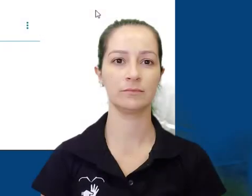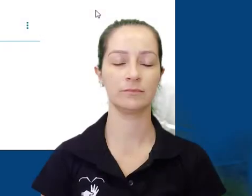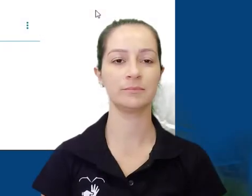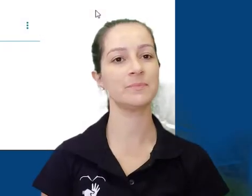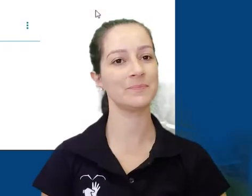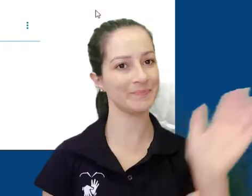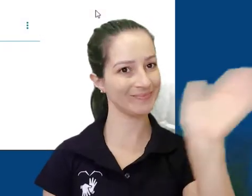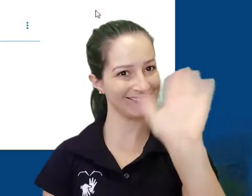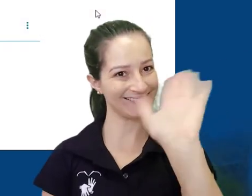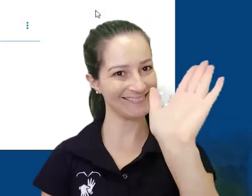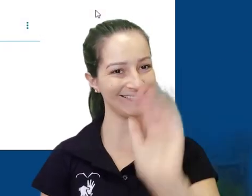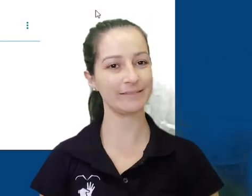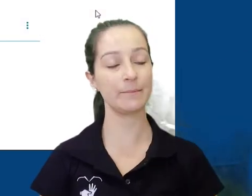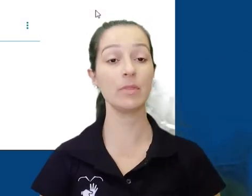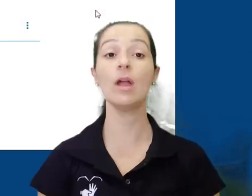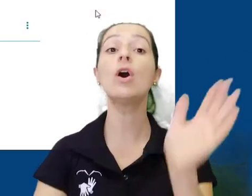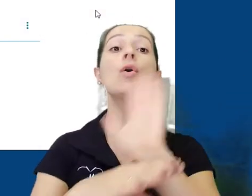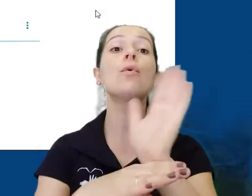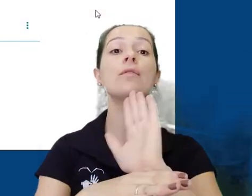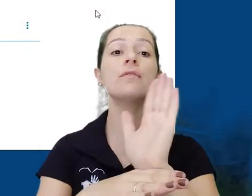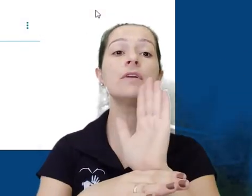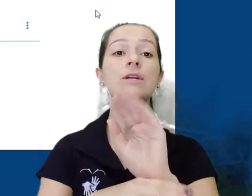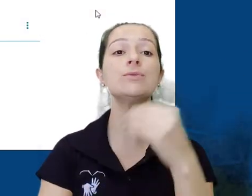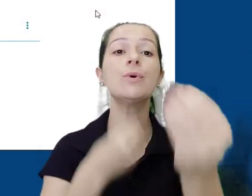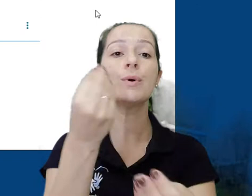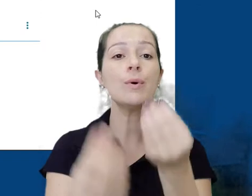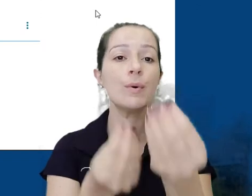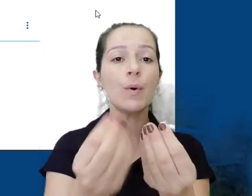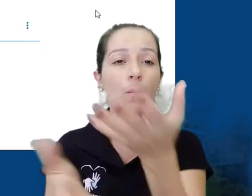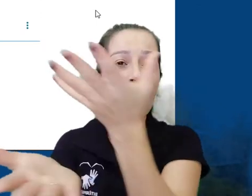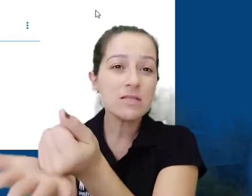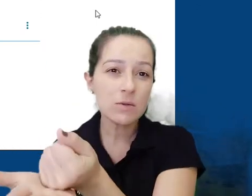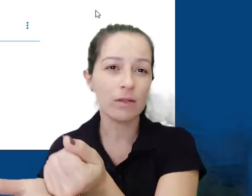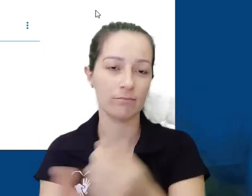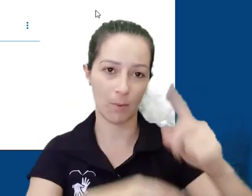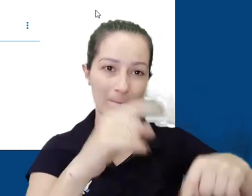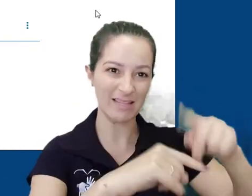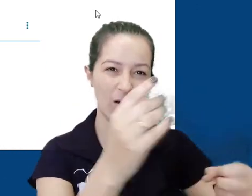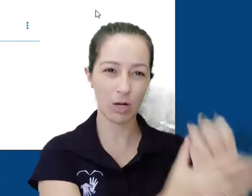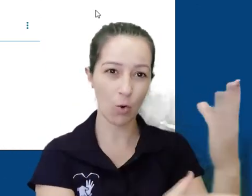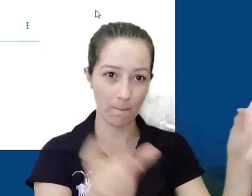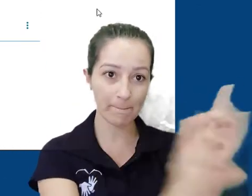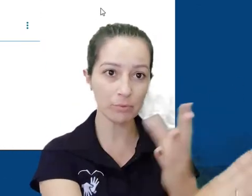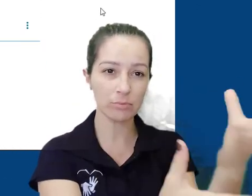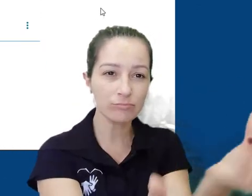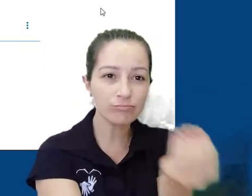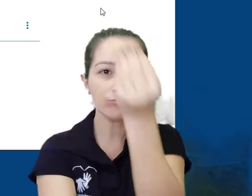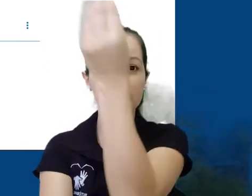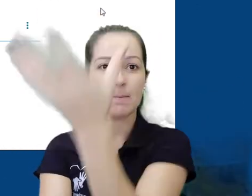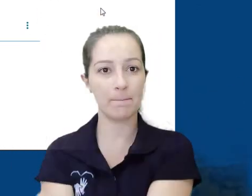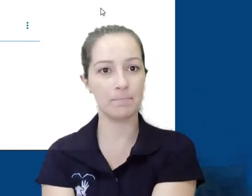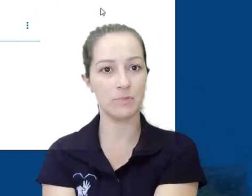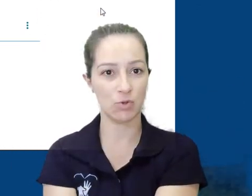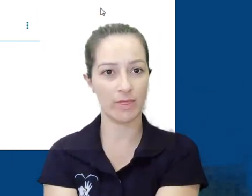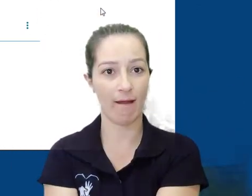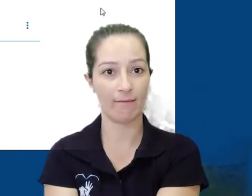o Olá Neste vídeo iremos explorar a função adicionar de quando criamos um material passamos rapidamente sobre isso no vídeo sobre como Claro